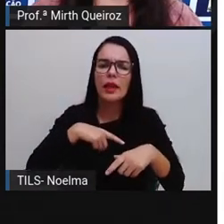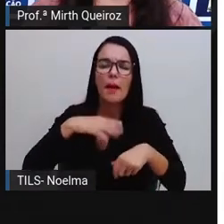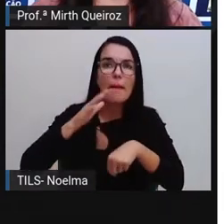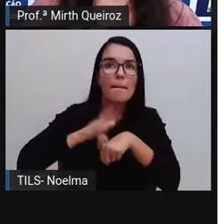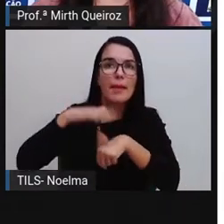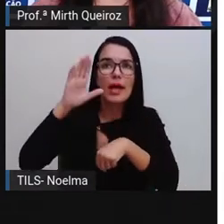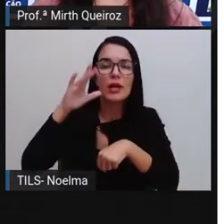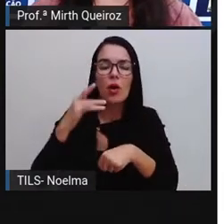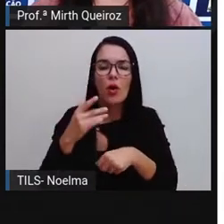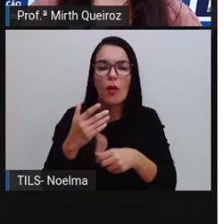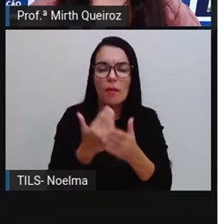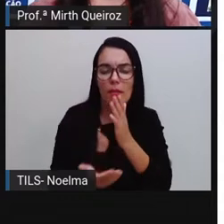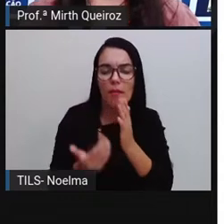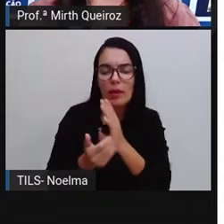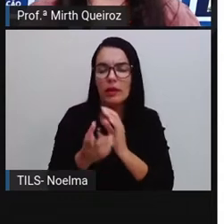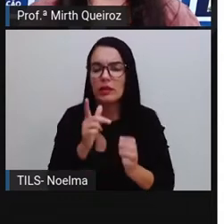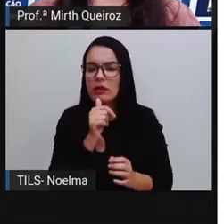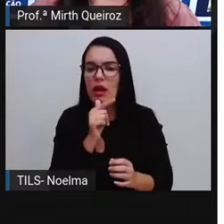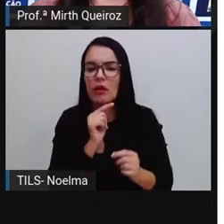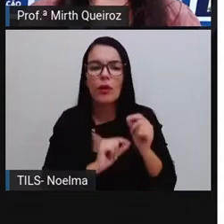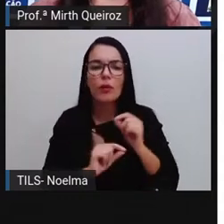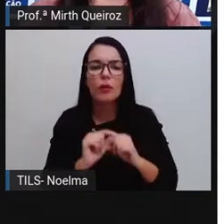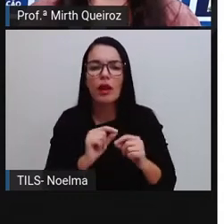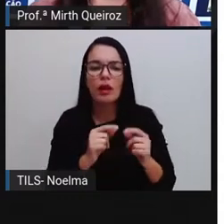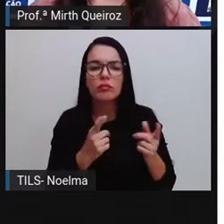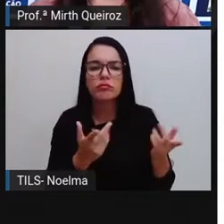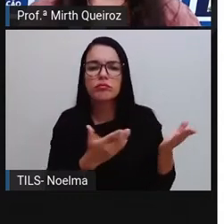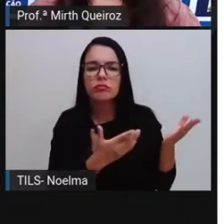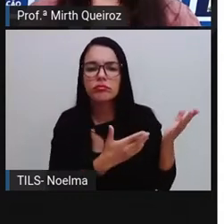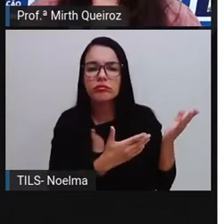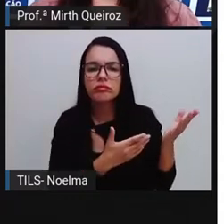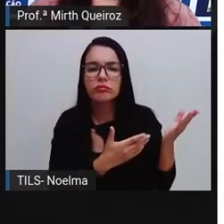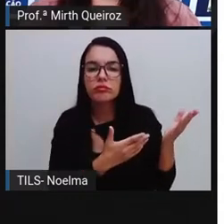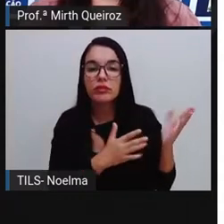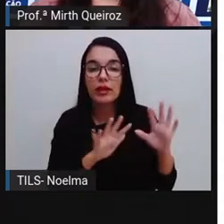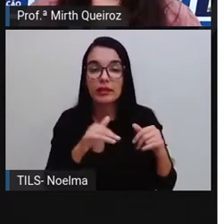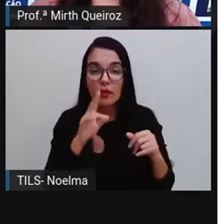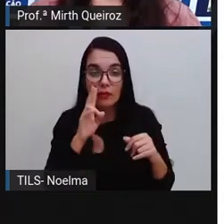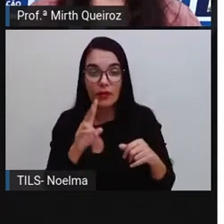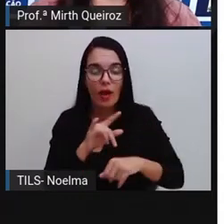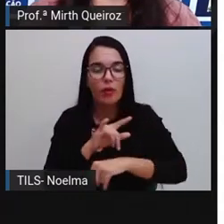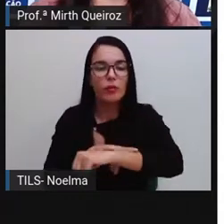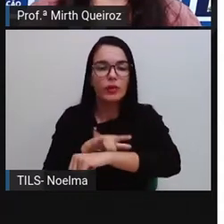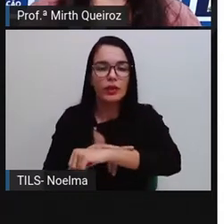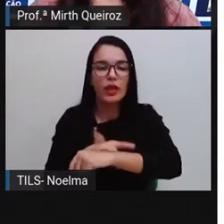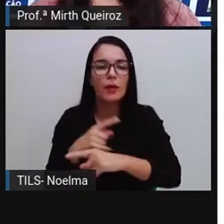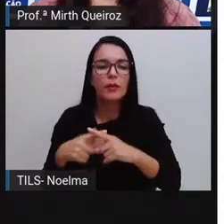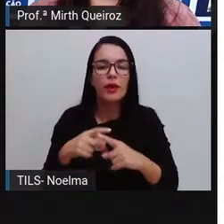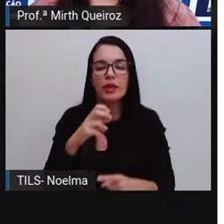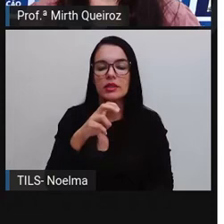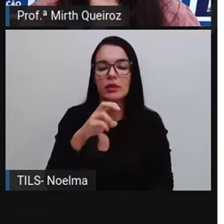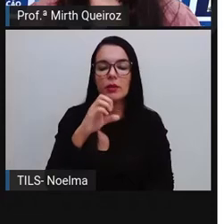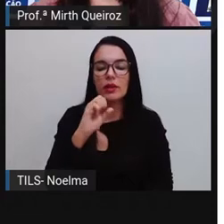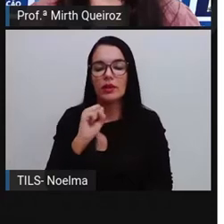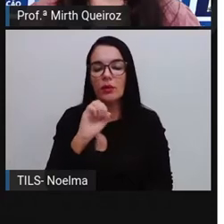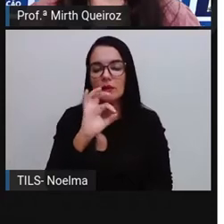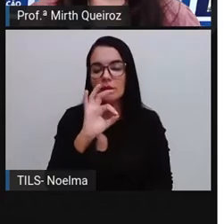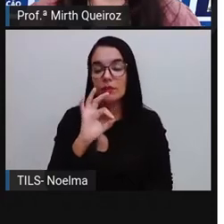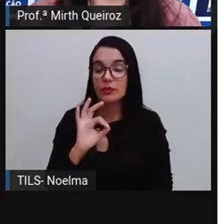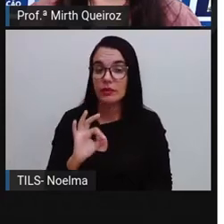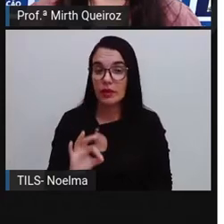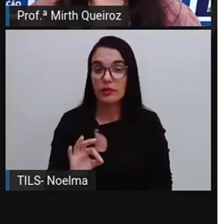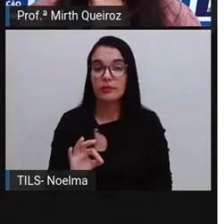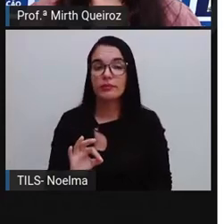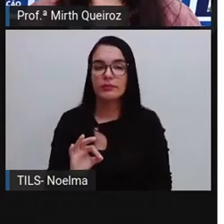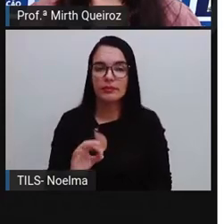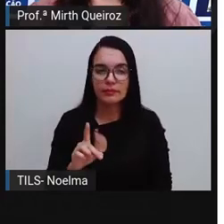gente perde mais água aí, a partir deste gráfico? É através da urina, né? 58% do que a gente perde de água